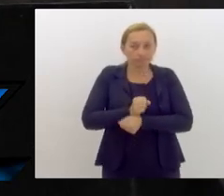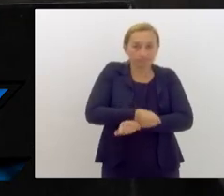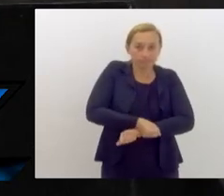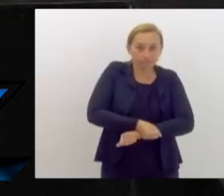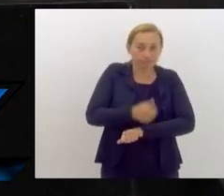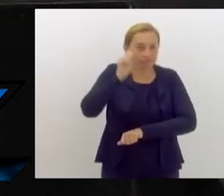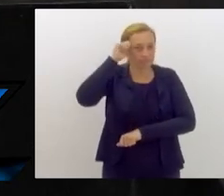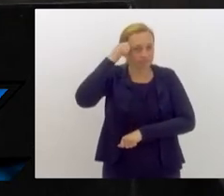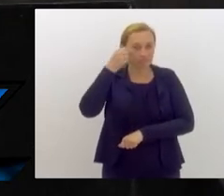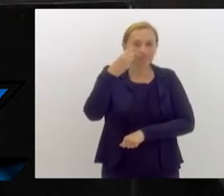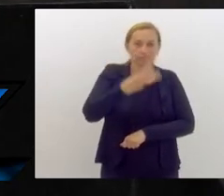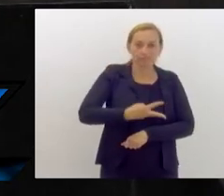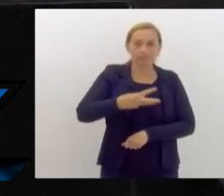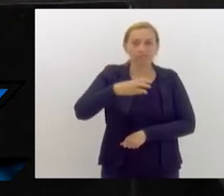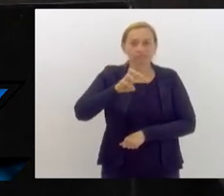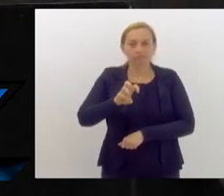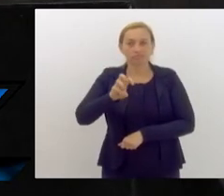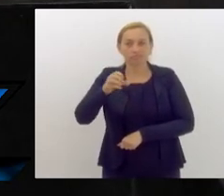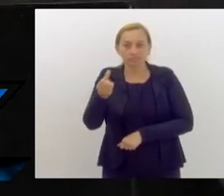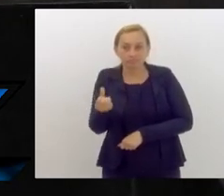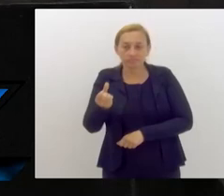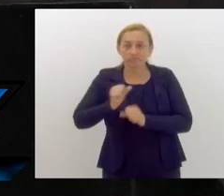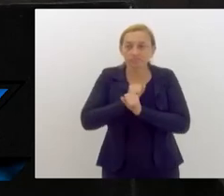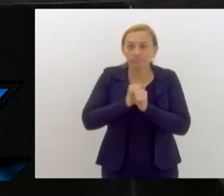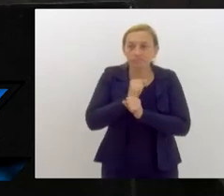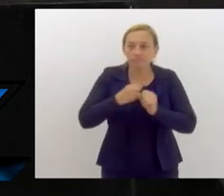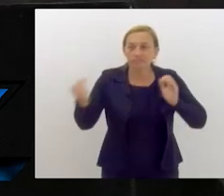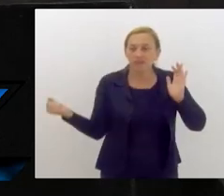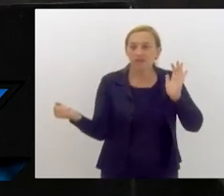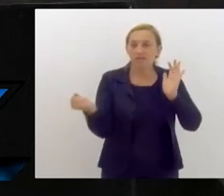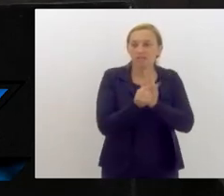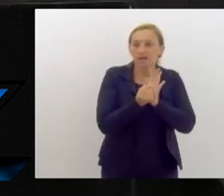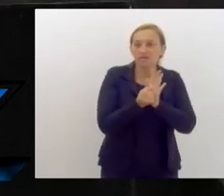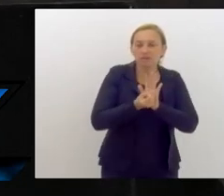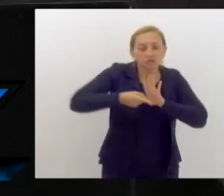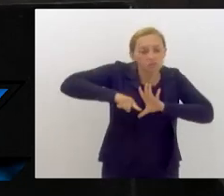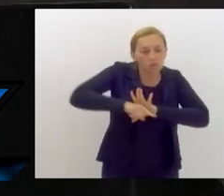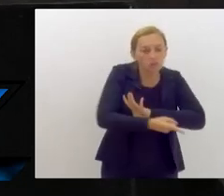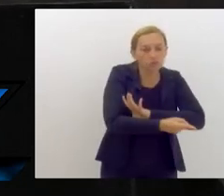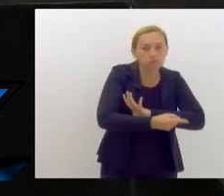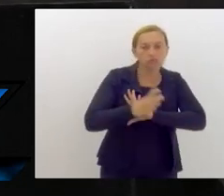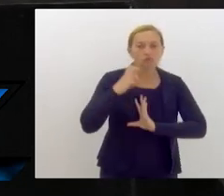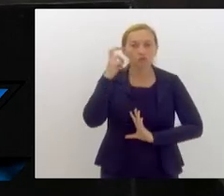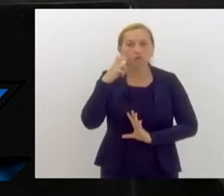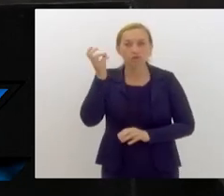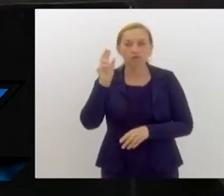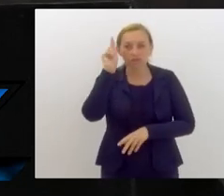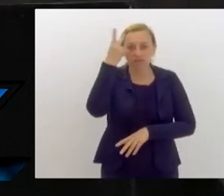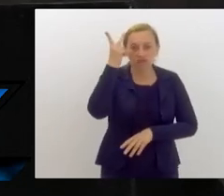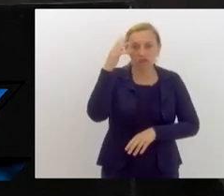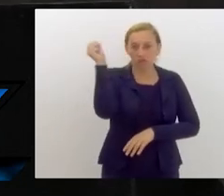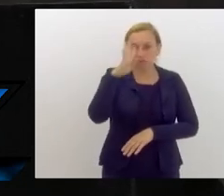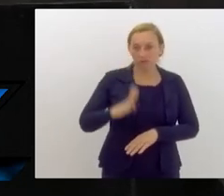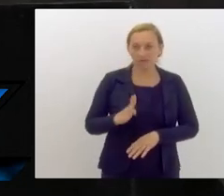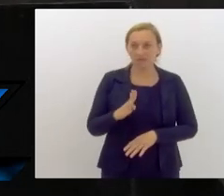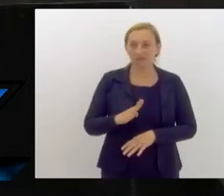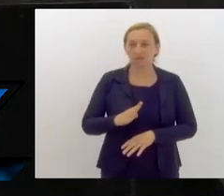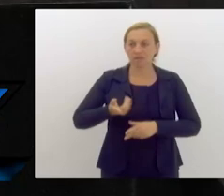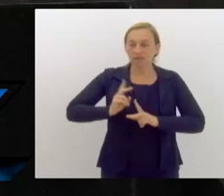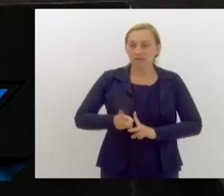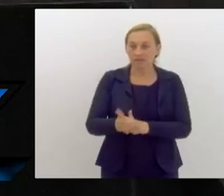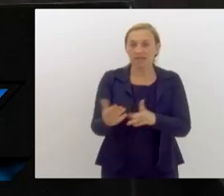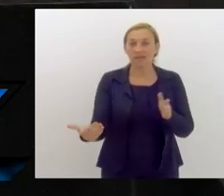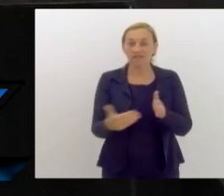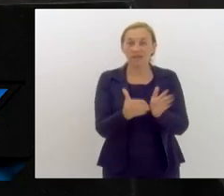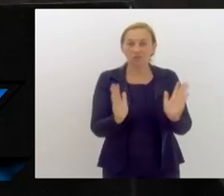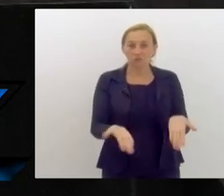356 anos foi uma das marcas mais profundas e mais vergonhosas da história do Brasil e ela segue até